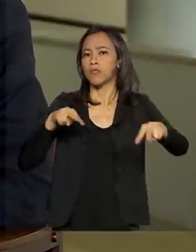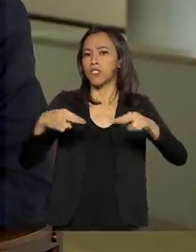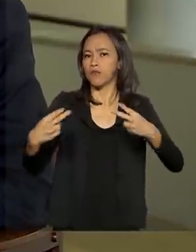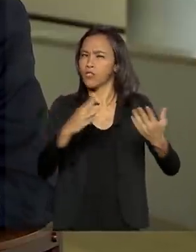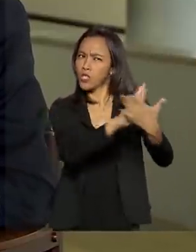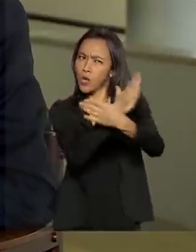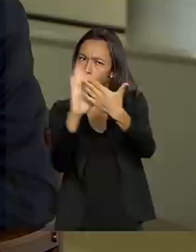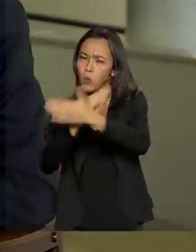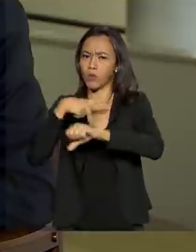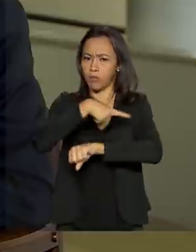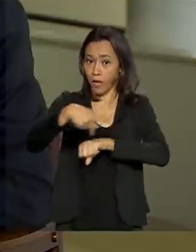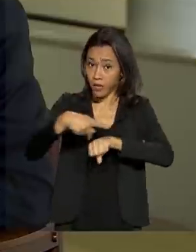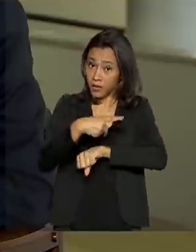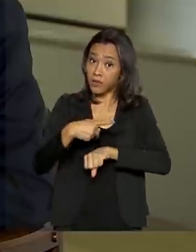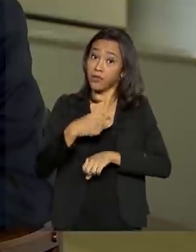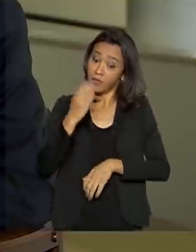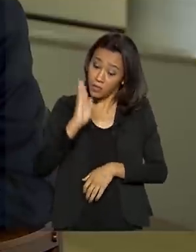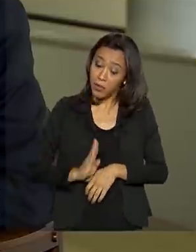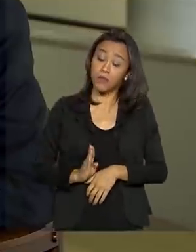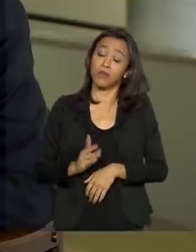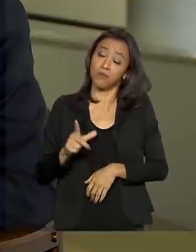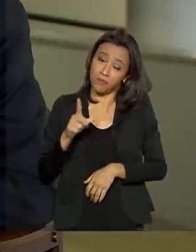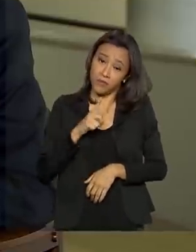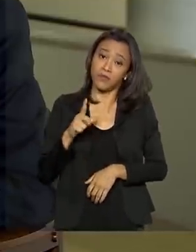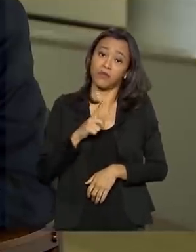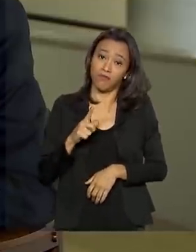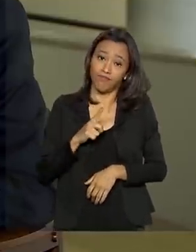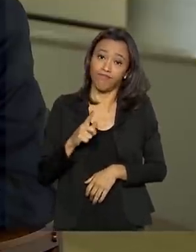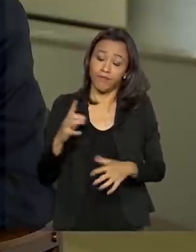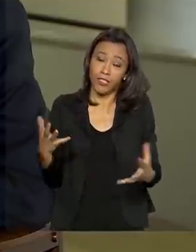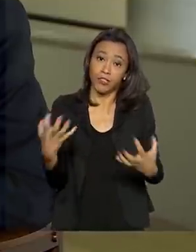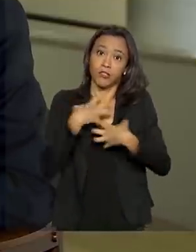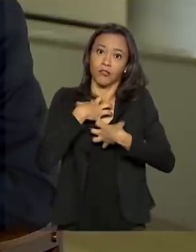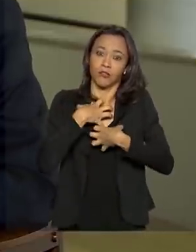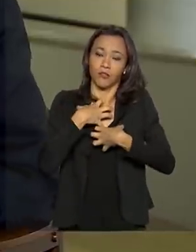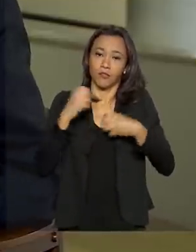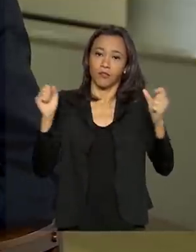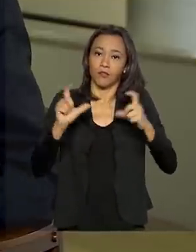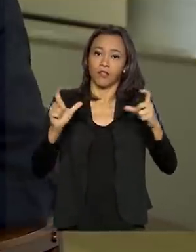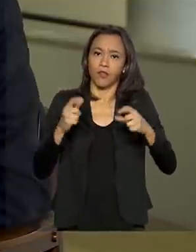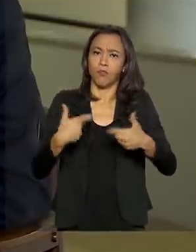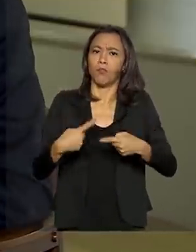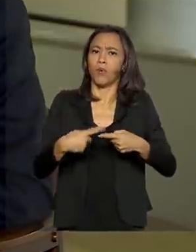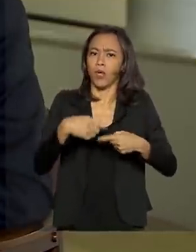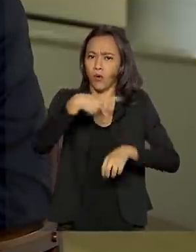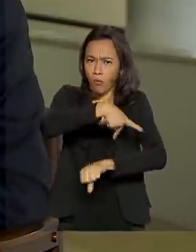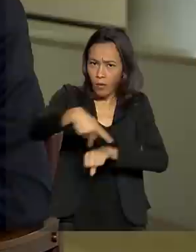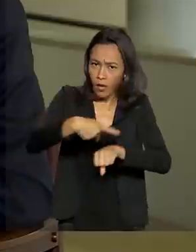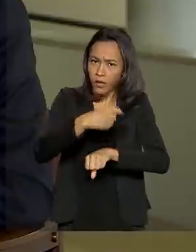países e o Brasil foi seriamente afetado, uma vez que nós estávamos saindo de